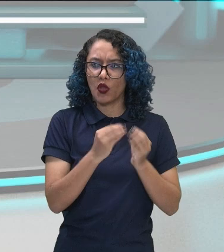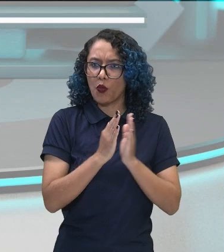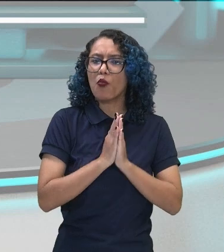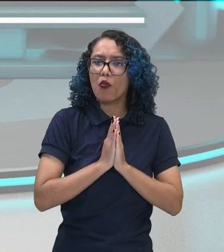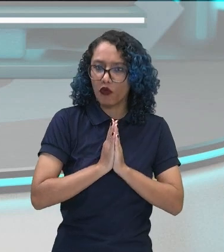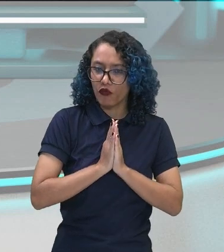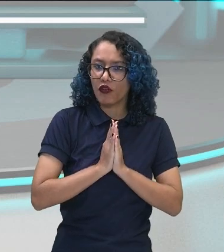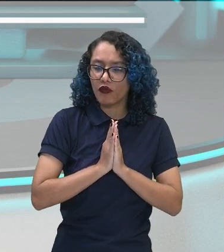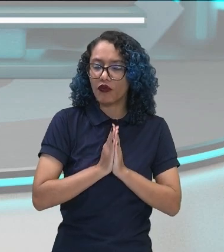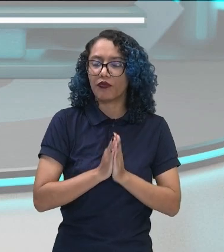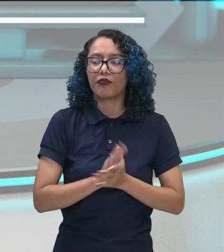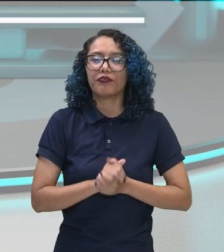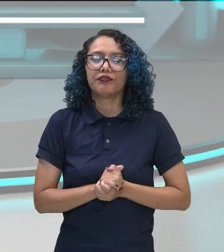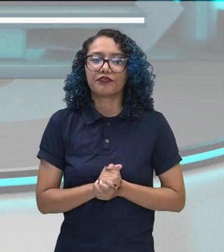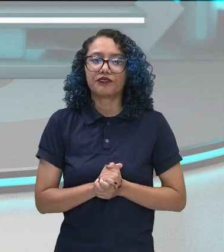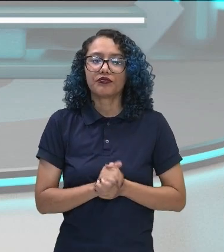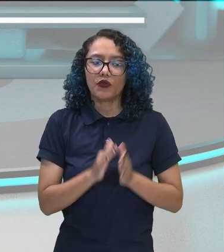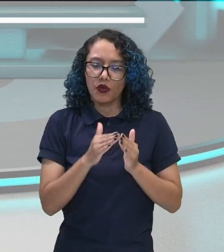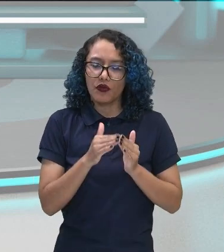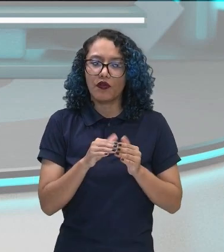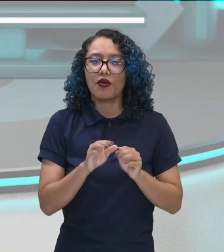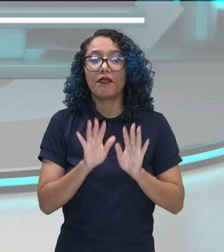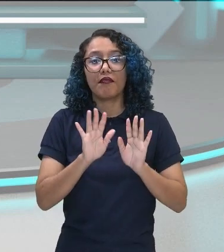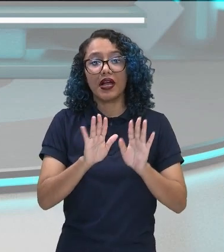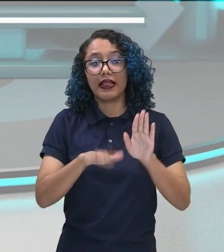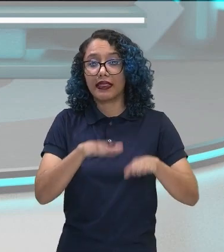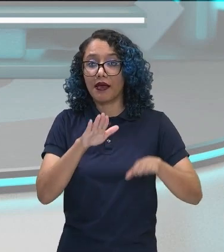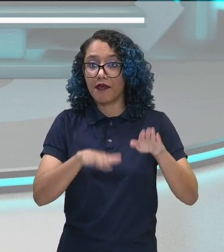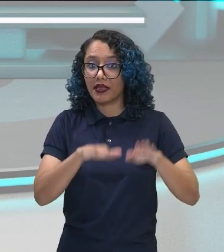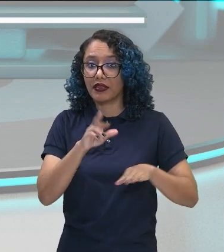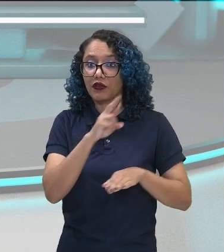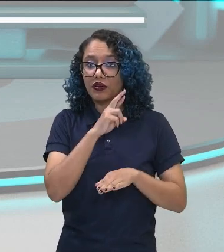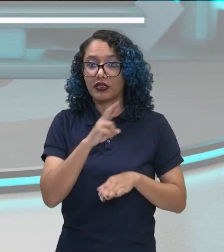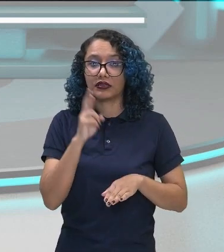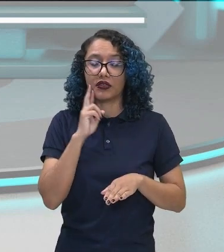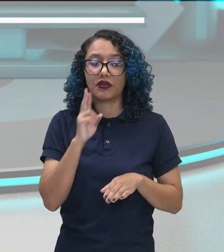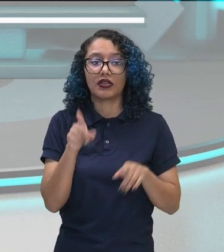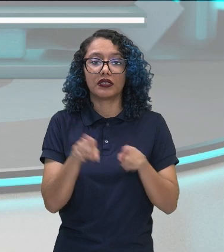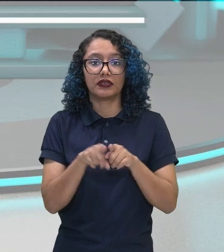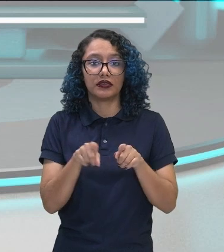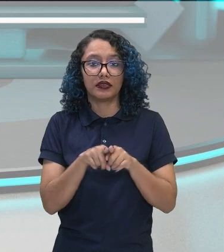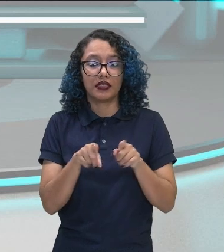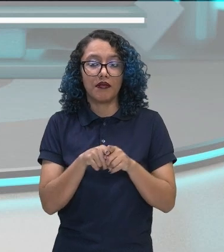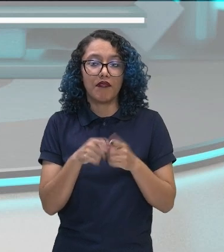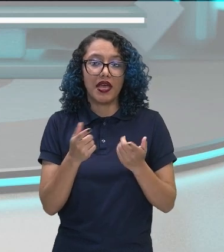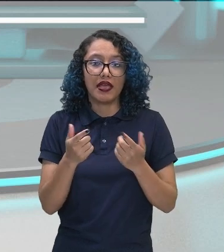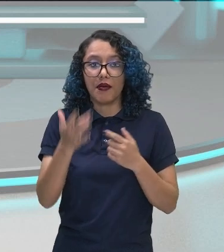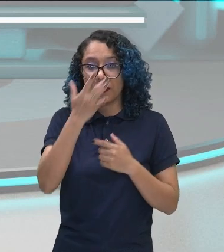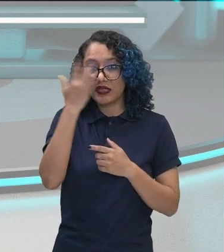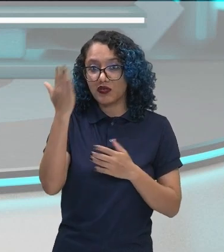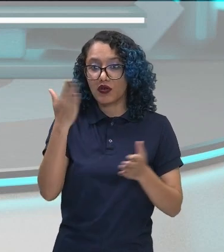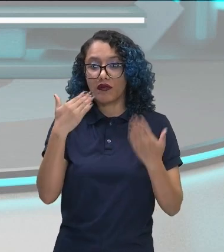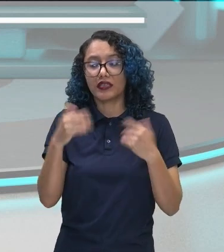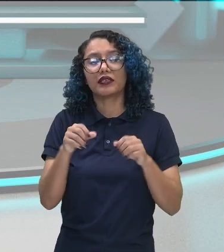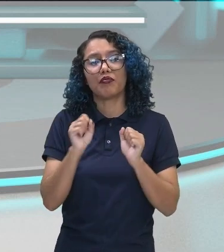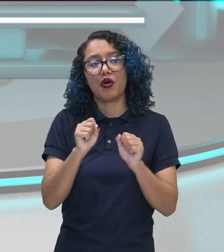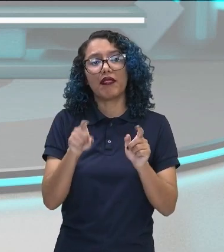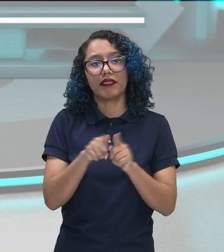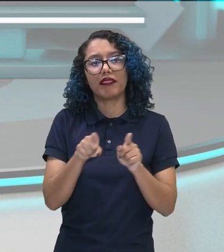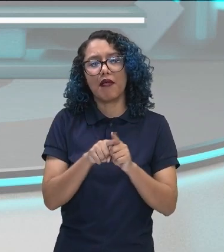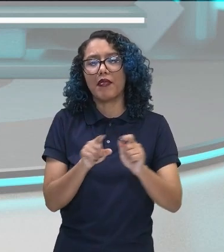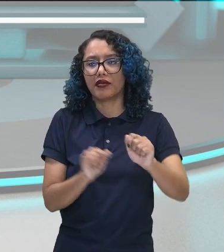né? Mas também, dependendo do restaurante, dependendo com quem você está, também pode ser de uma